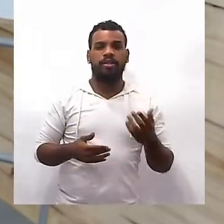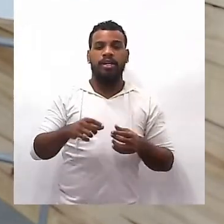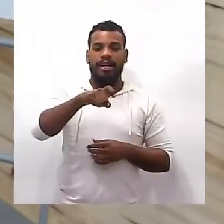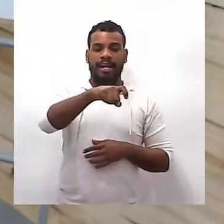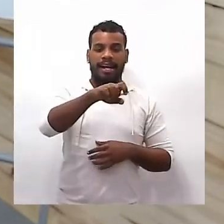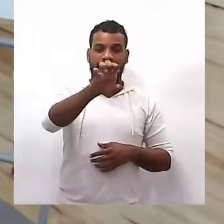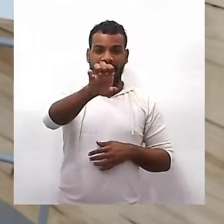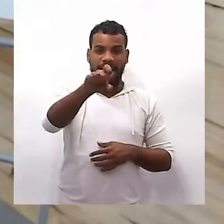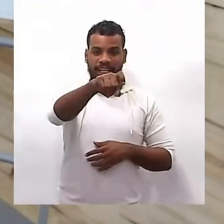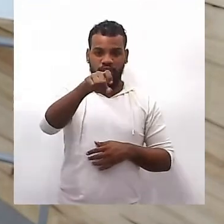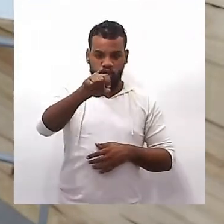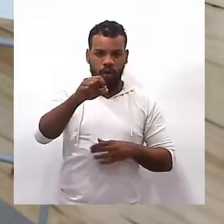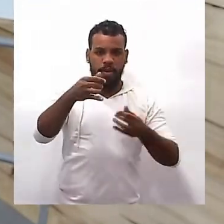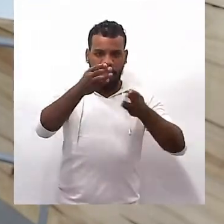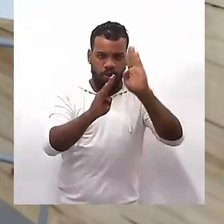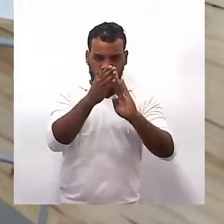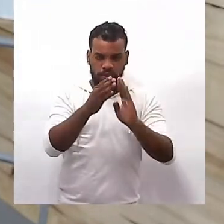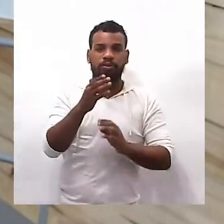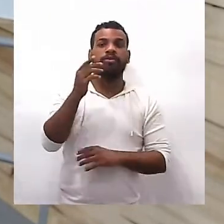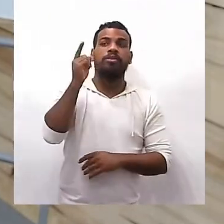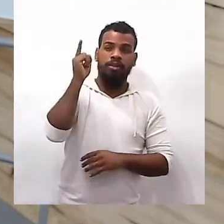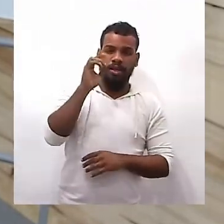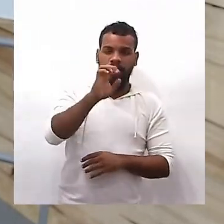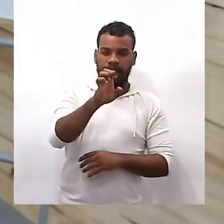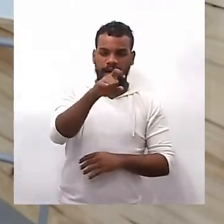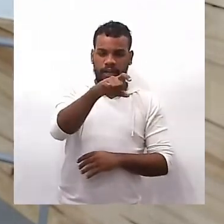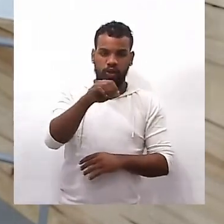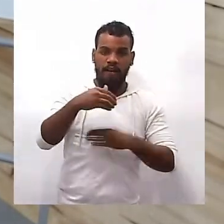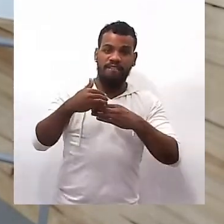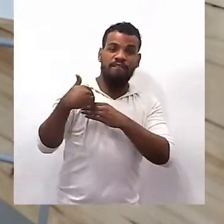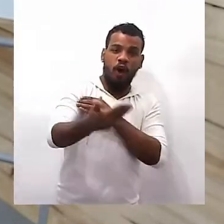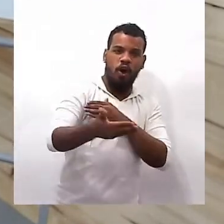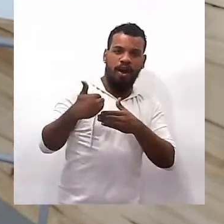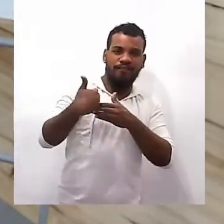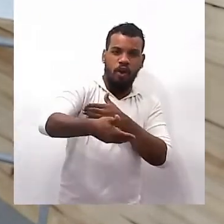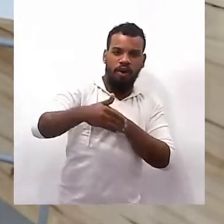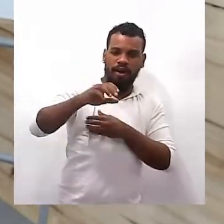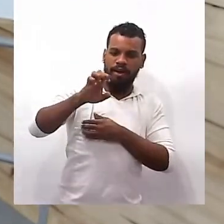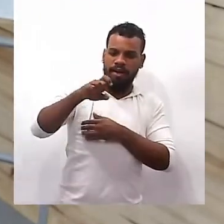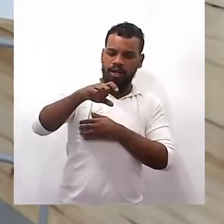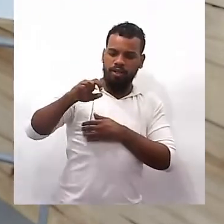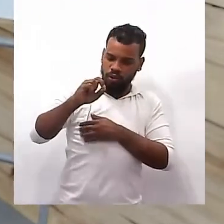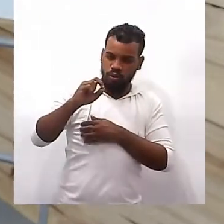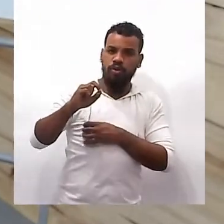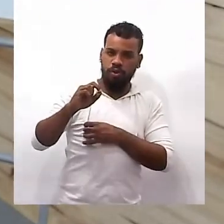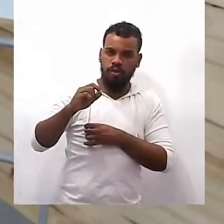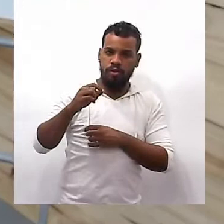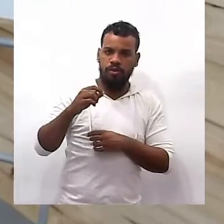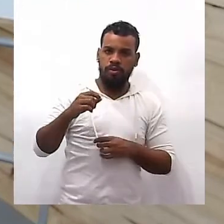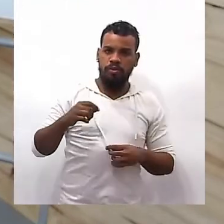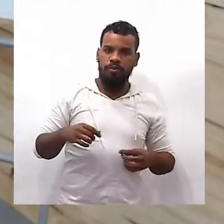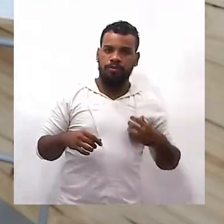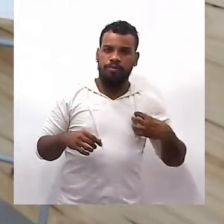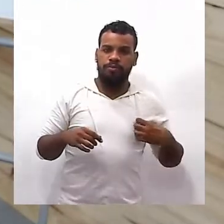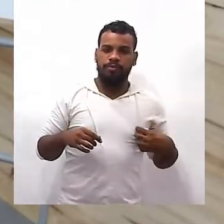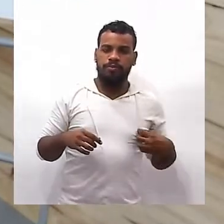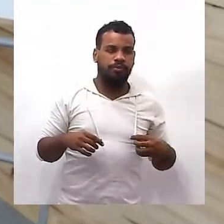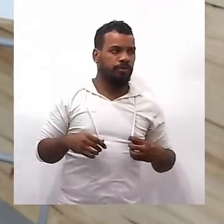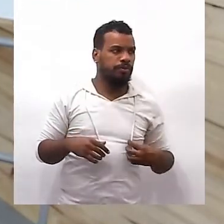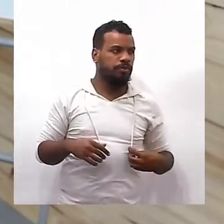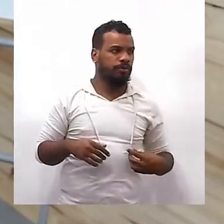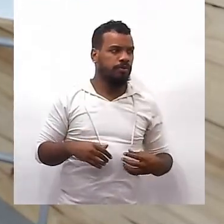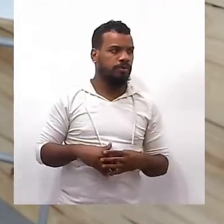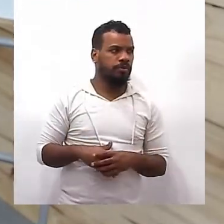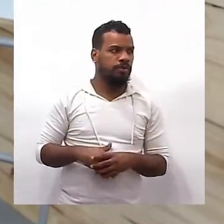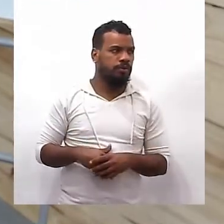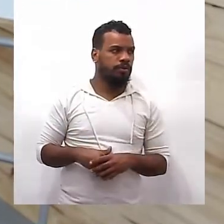Exo, na biologia, esse prefixo exo significa para fora. Esse prefixo exo significa saindo. Então, se